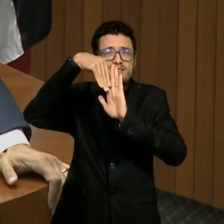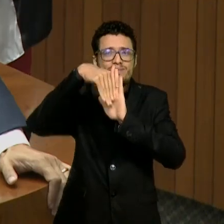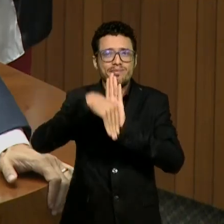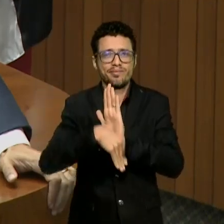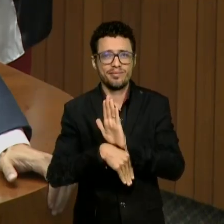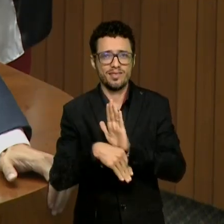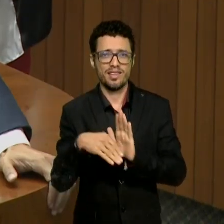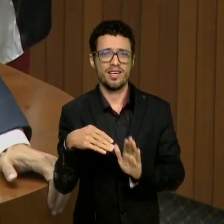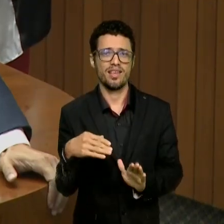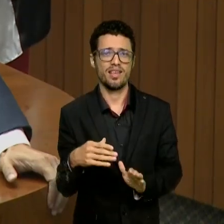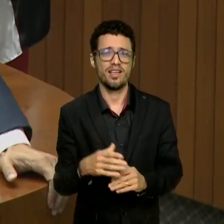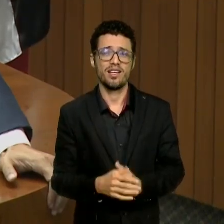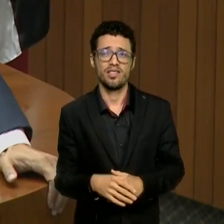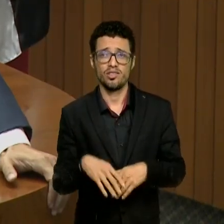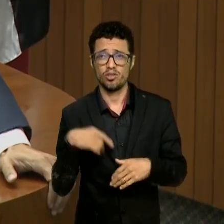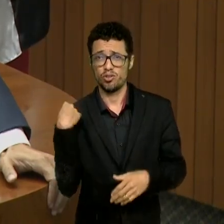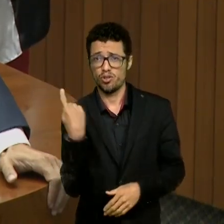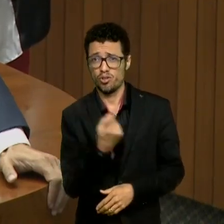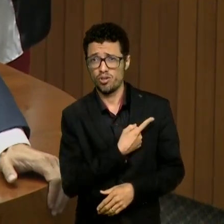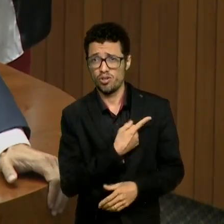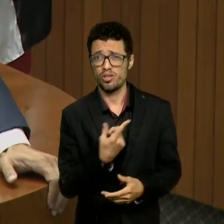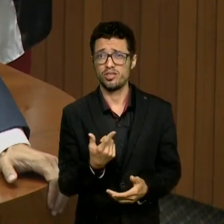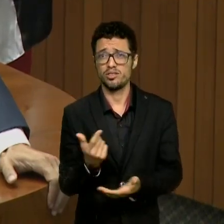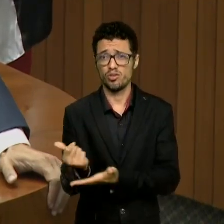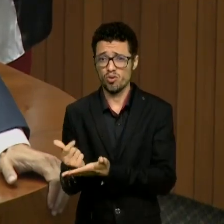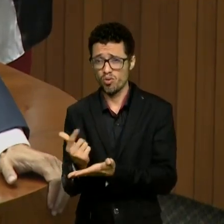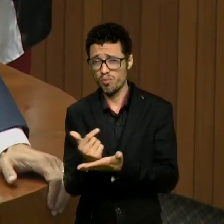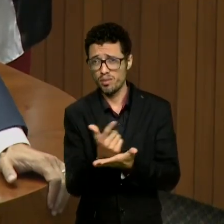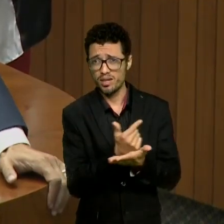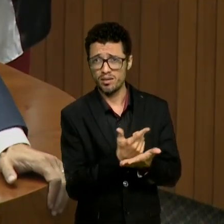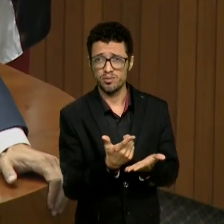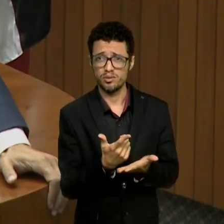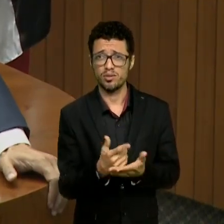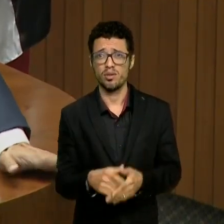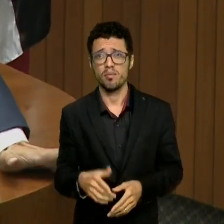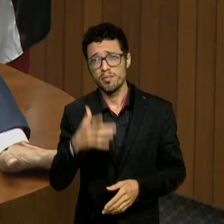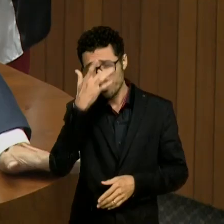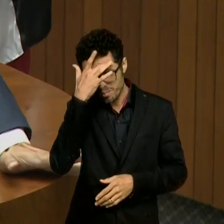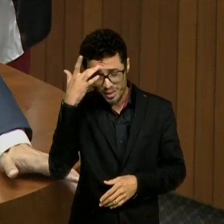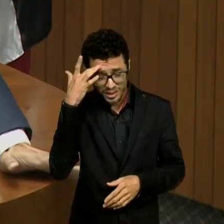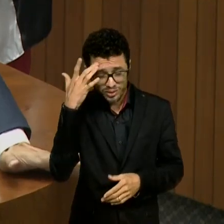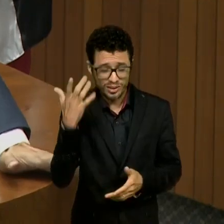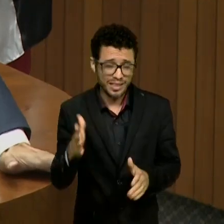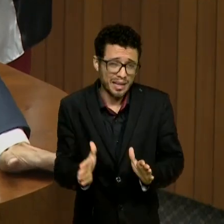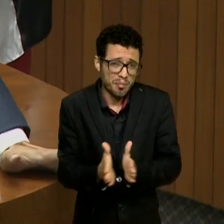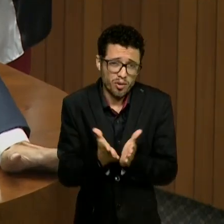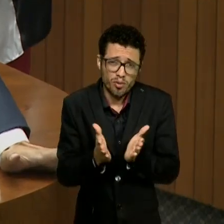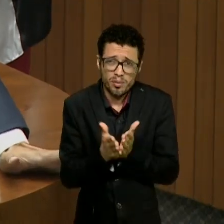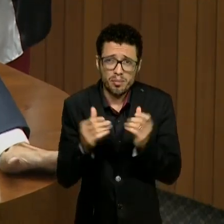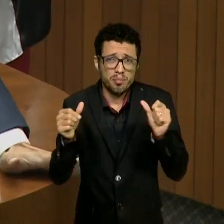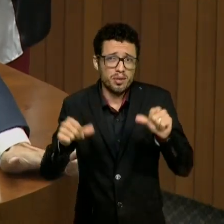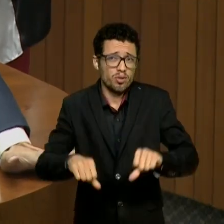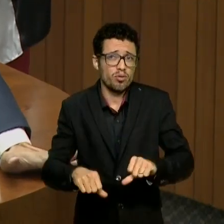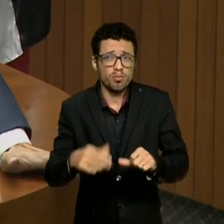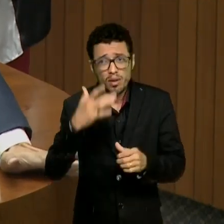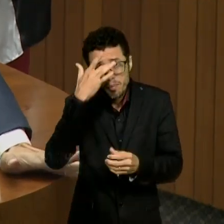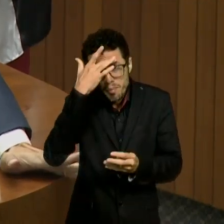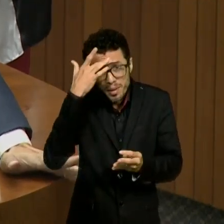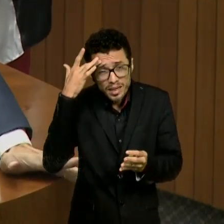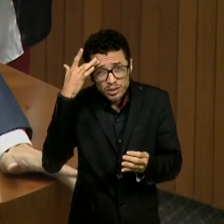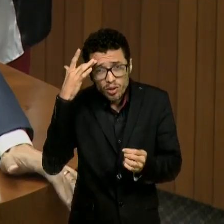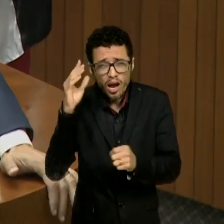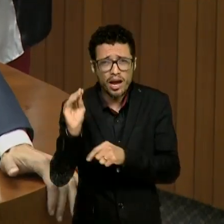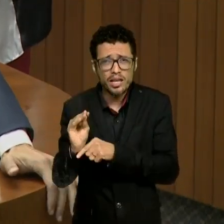nós. Nós fazemos supermercado para o pobre deputado Eric, pior ainda, para o produtor de carne, pior, né? Também aqui o produtor